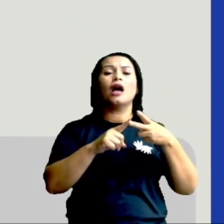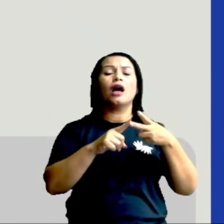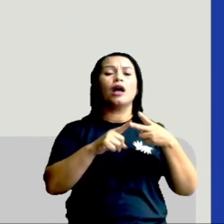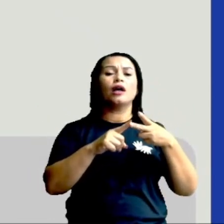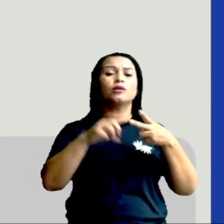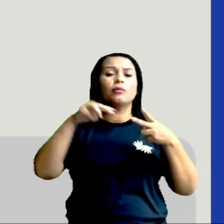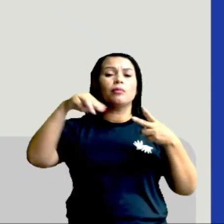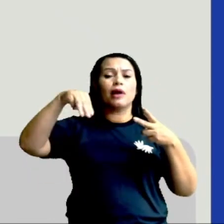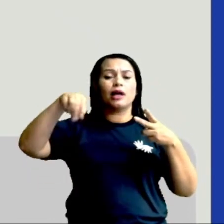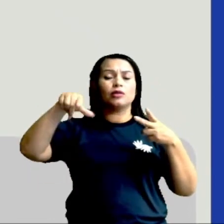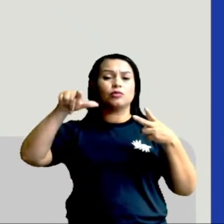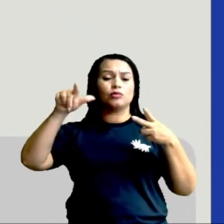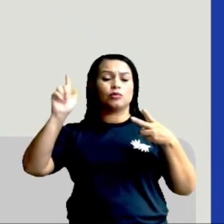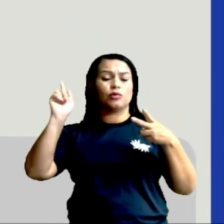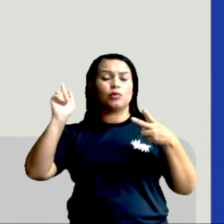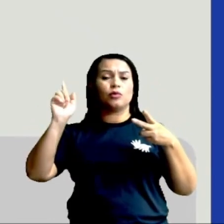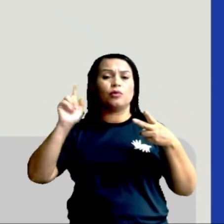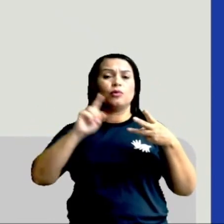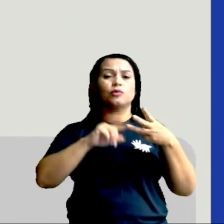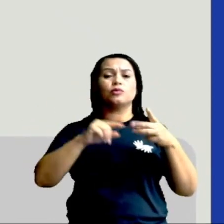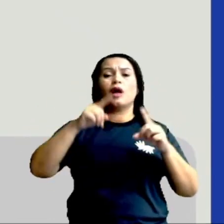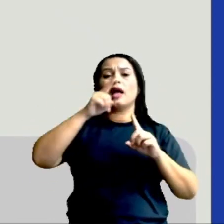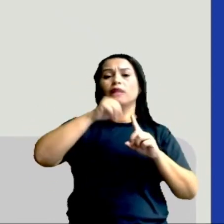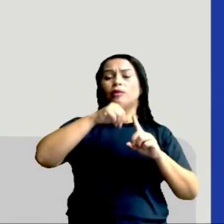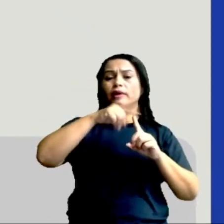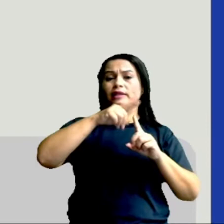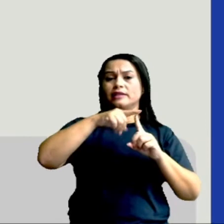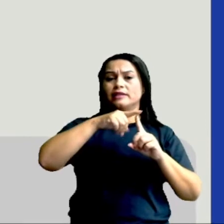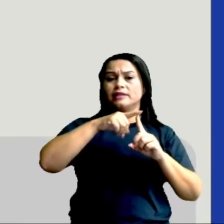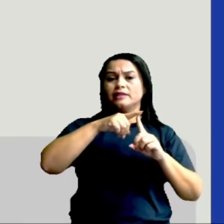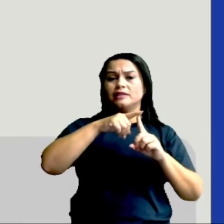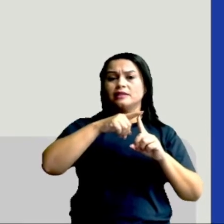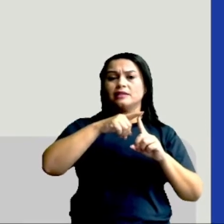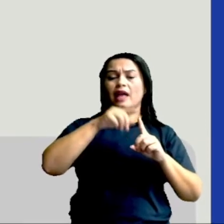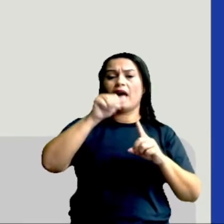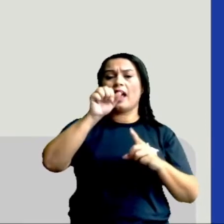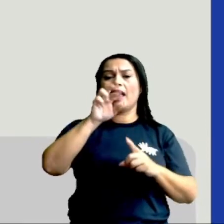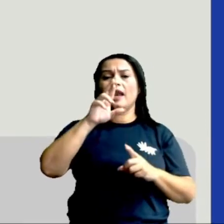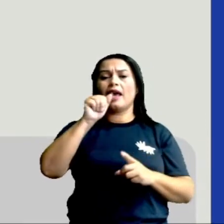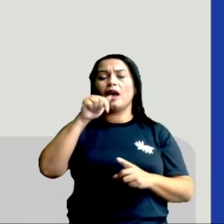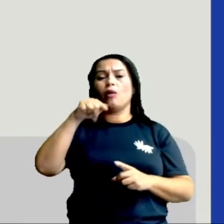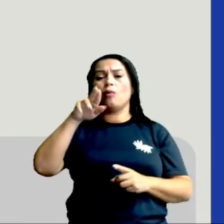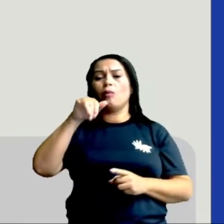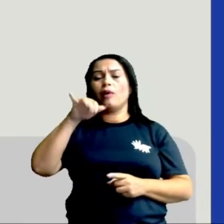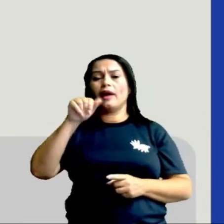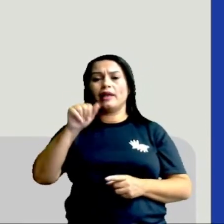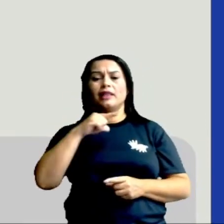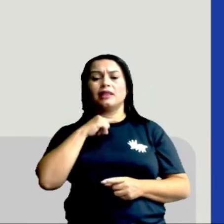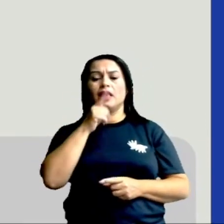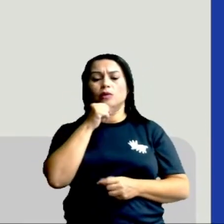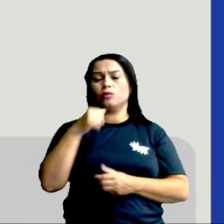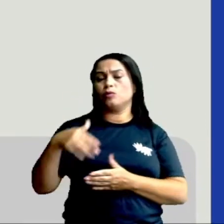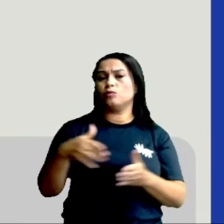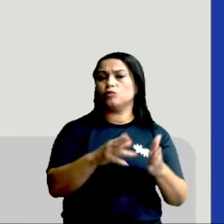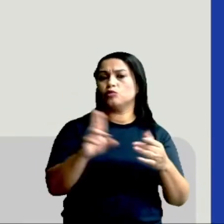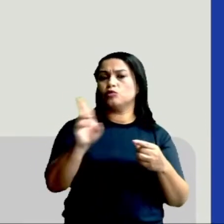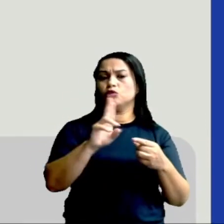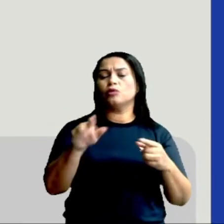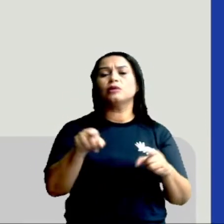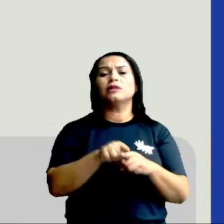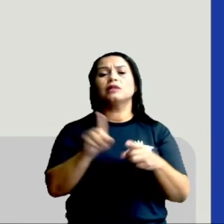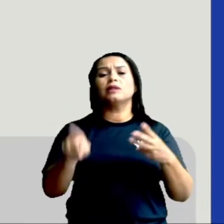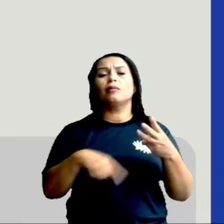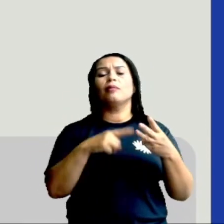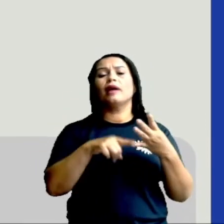rio Xingu, a Tocantins-Araguaia, dominada pelos rios citados, né? E a